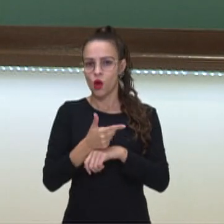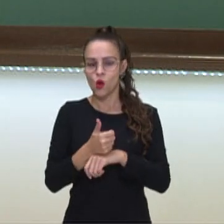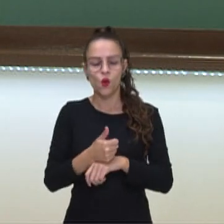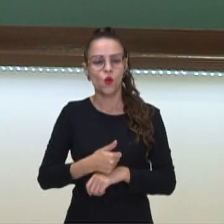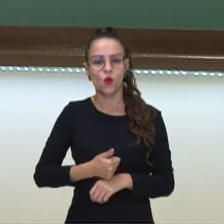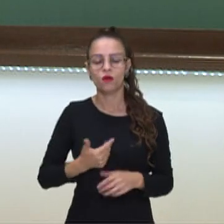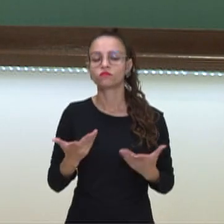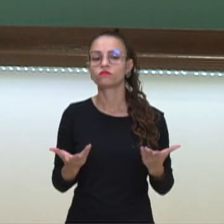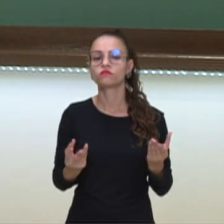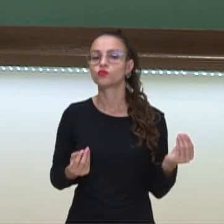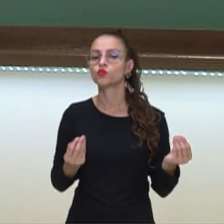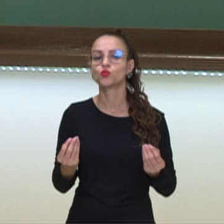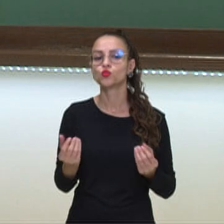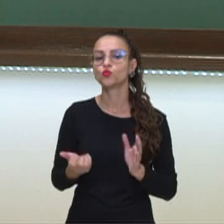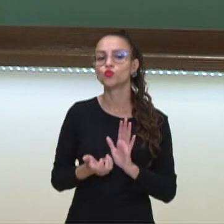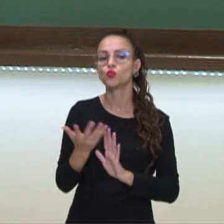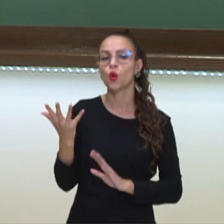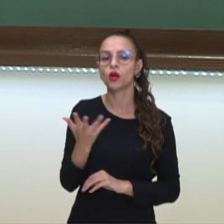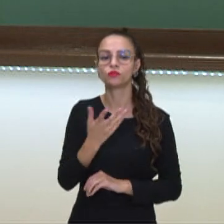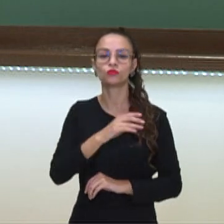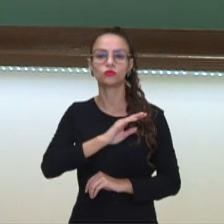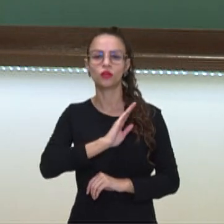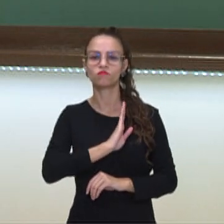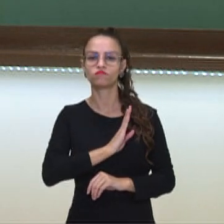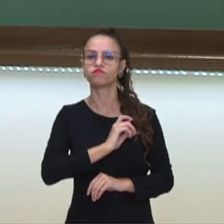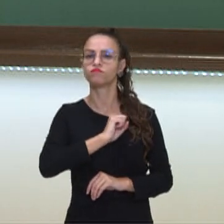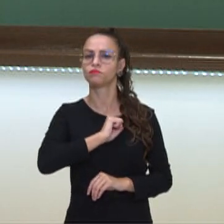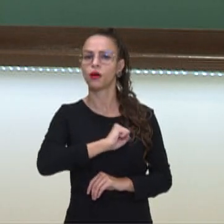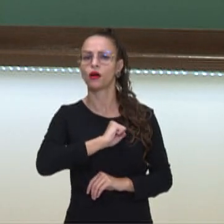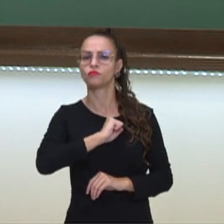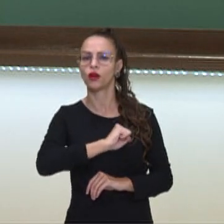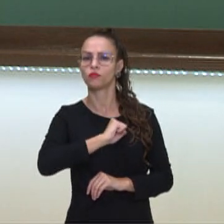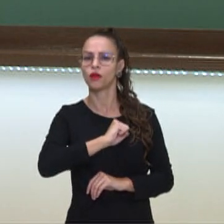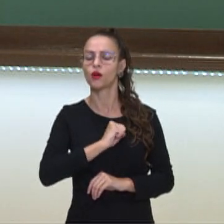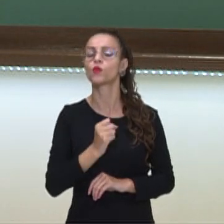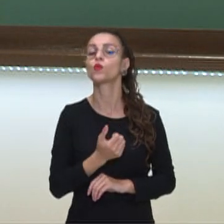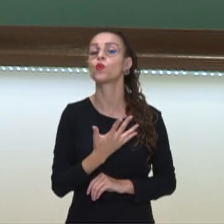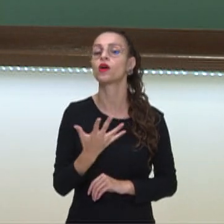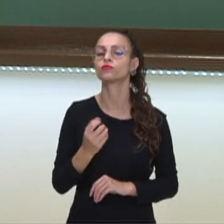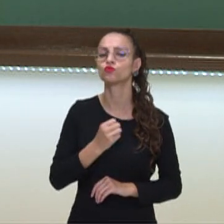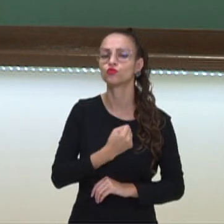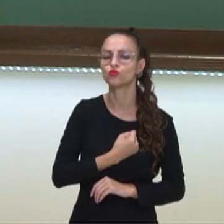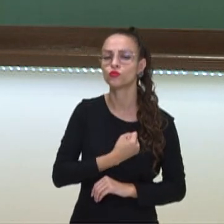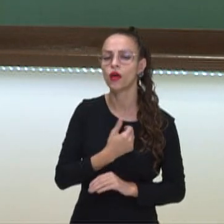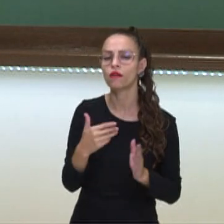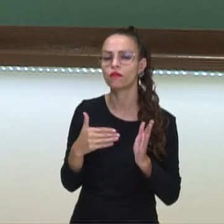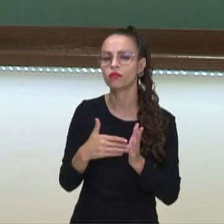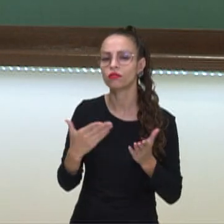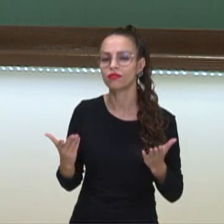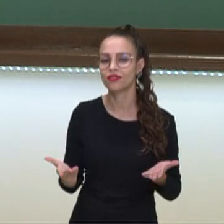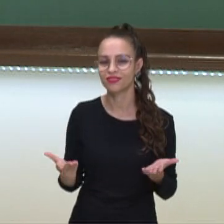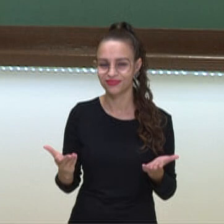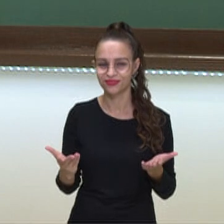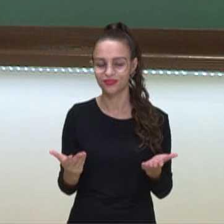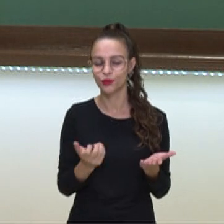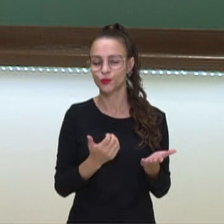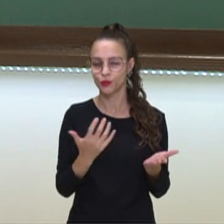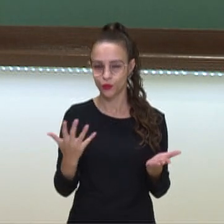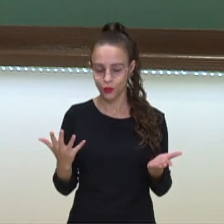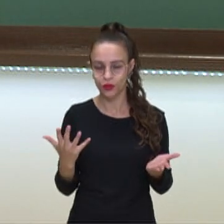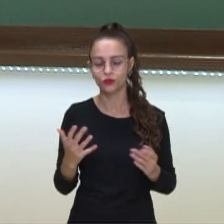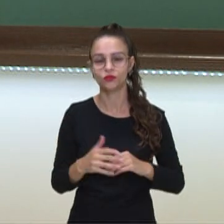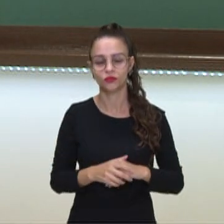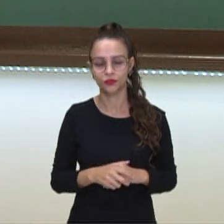que ele exerceu, qual foi o batimento cardíaco dele chegou a que número, tá? Qual foi, né, o número de batimentos cardíacos